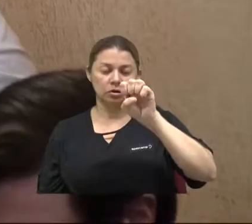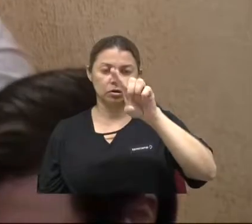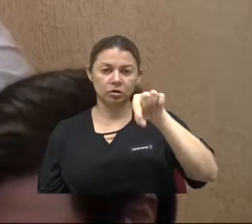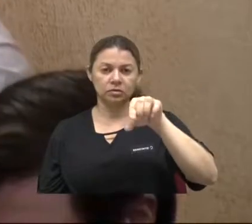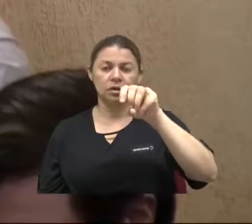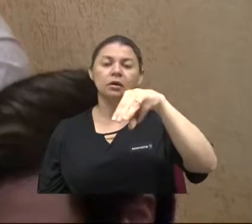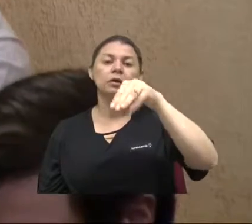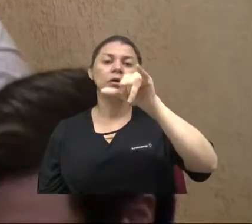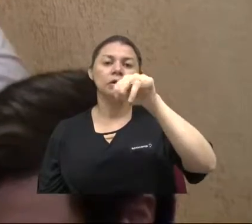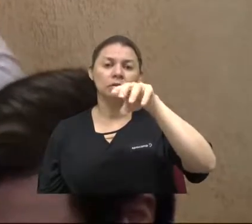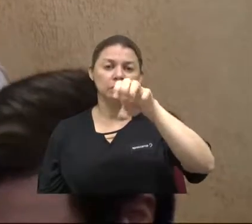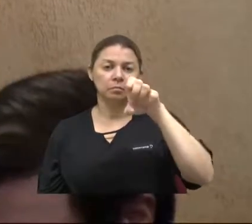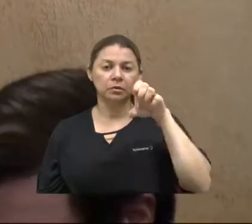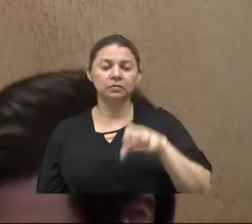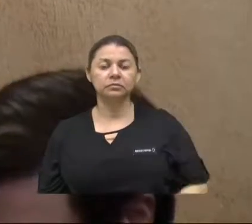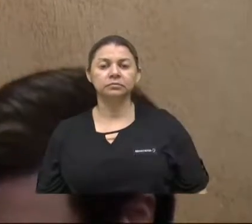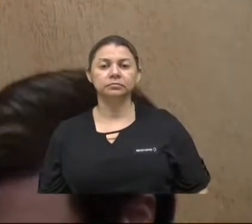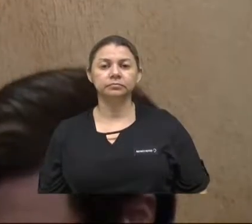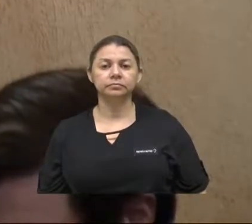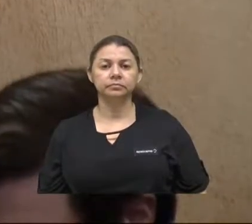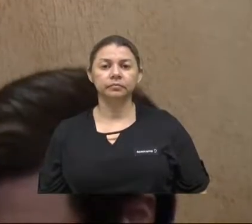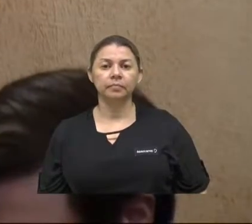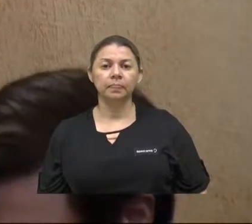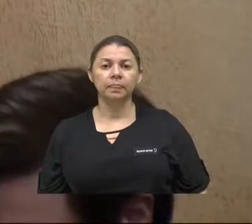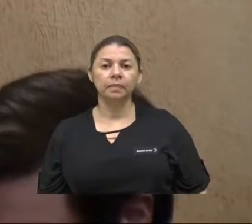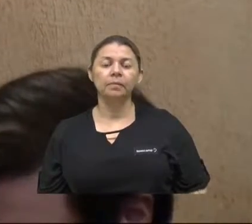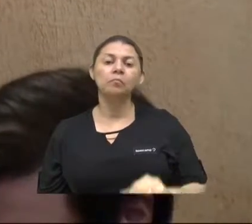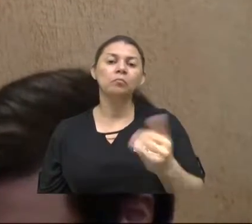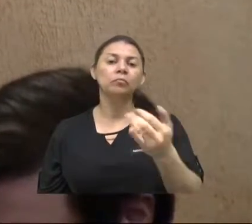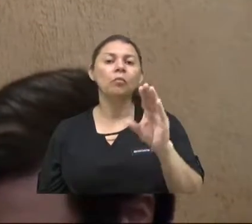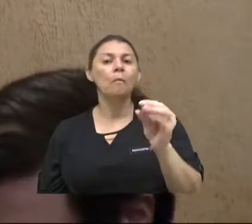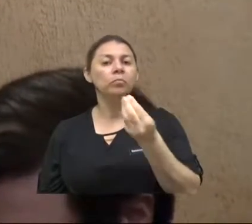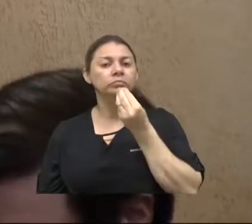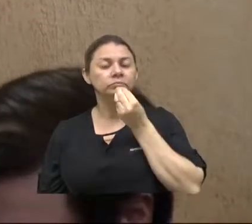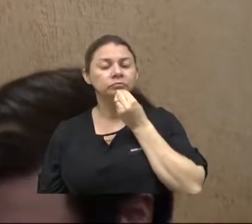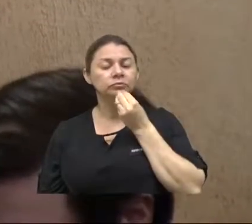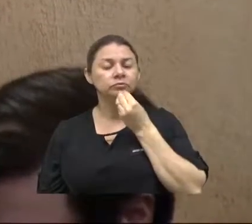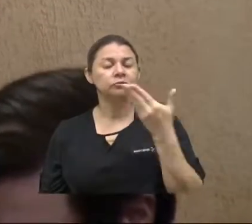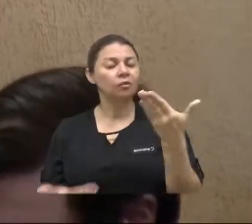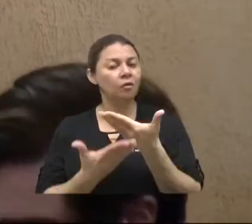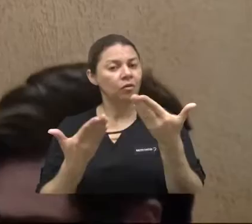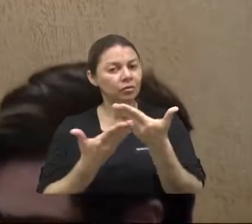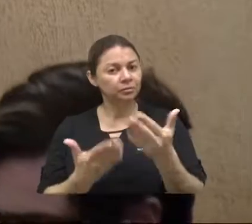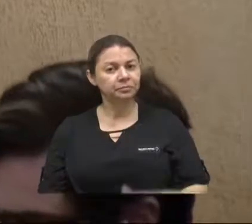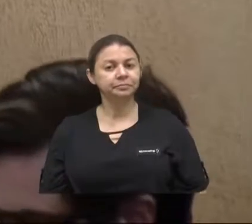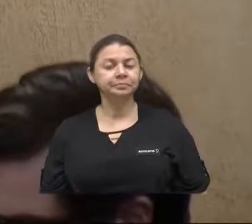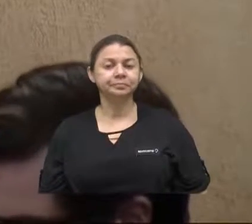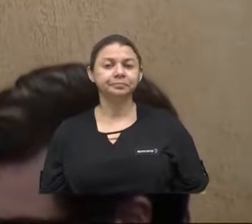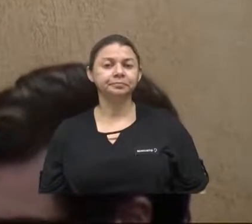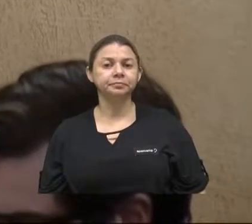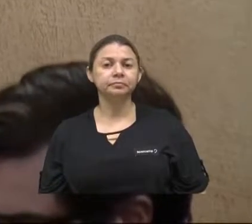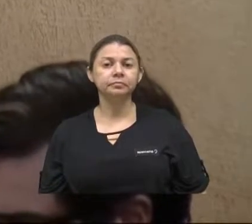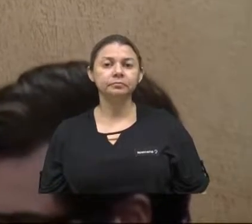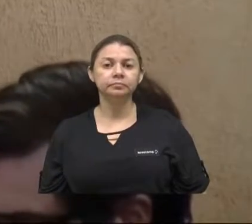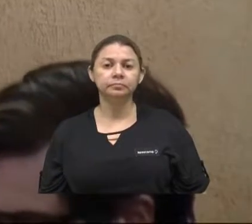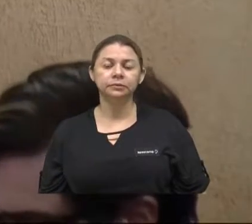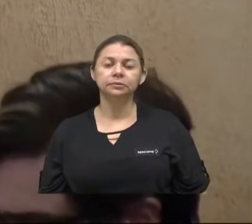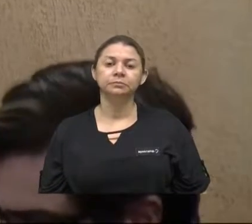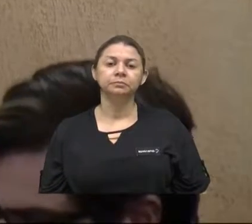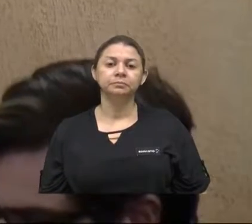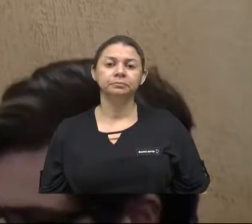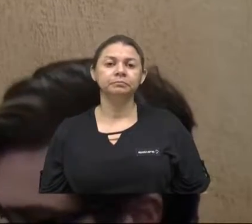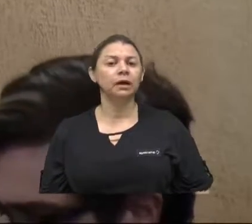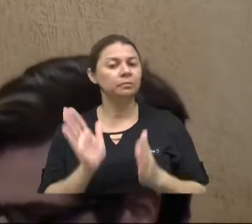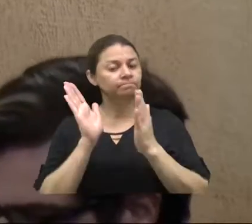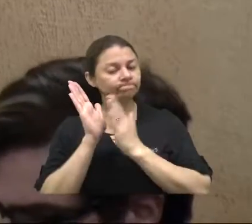aproveitar a oportunidade que o senhor está me concedendo através desta questão de ordem para parabenizar